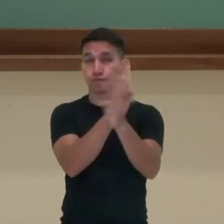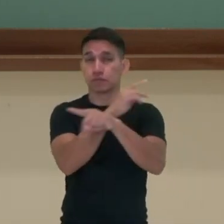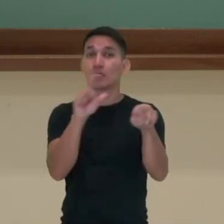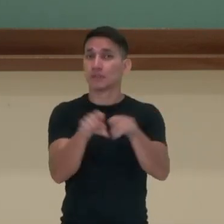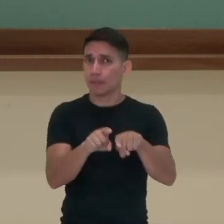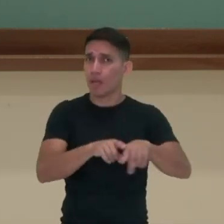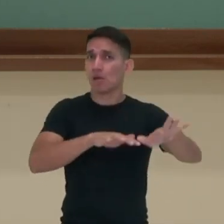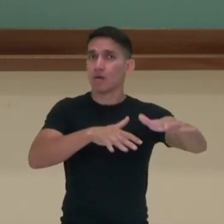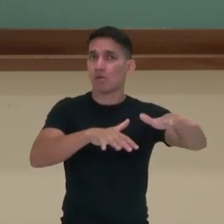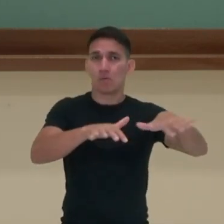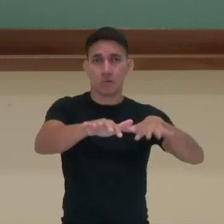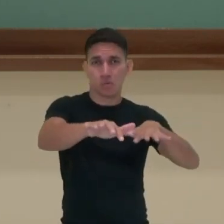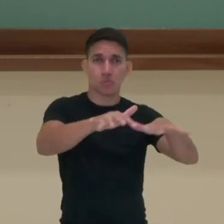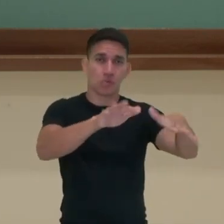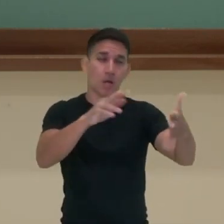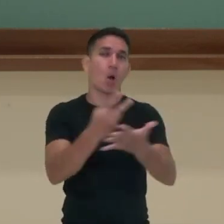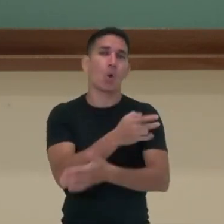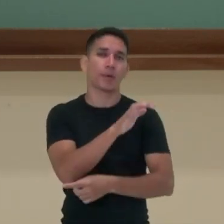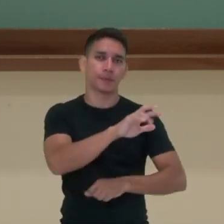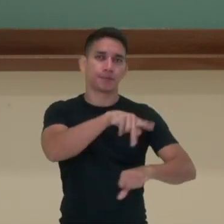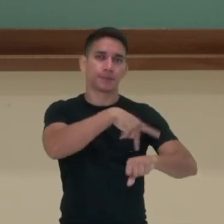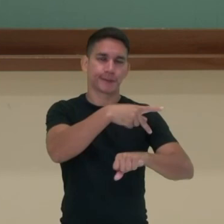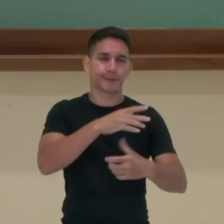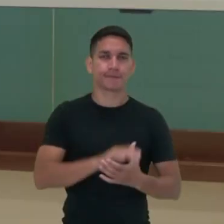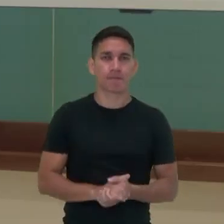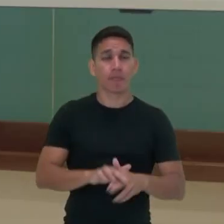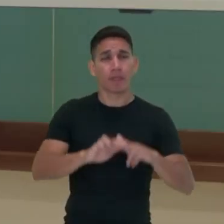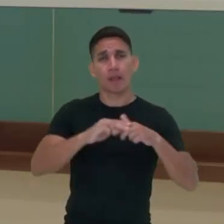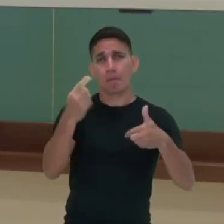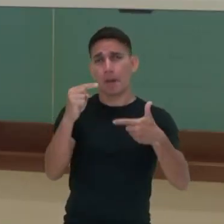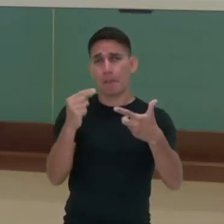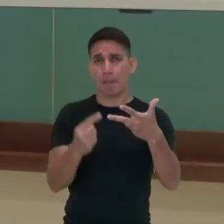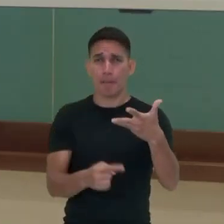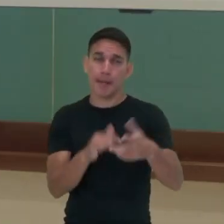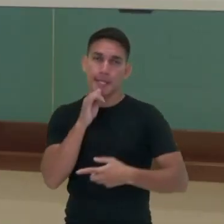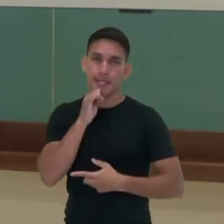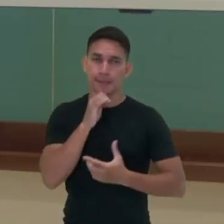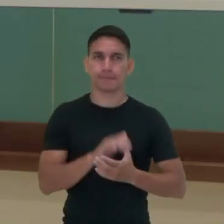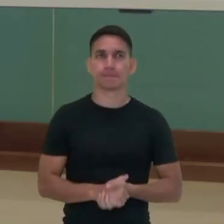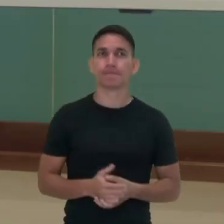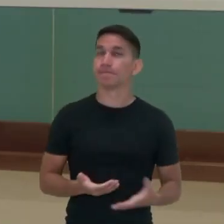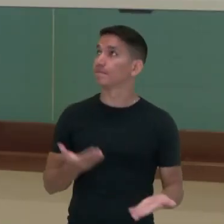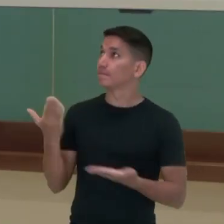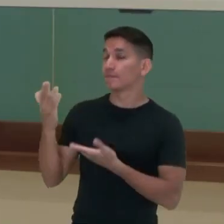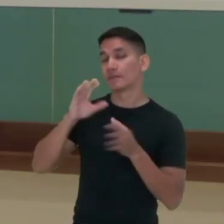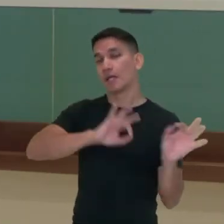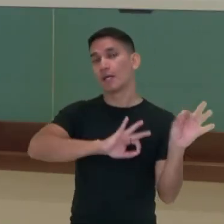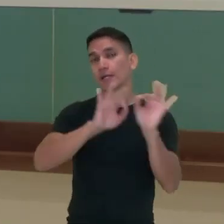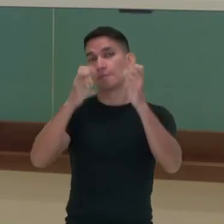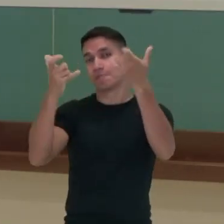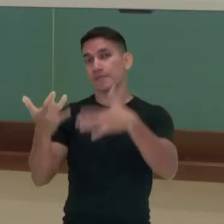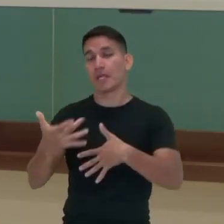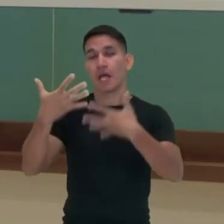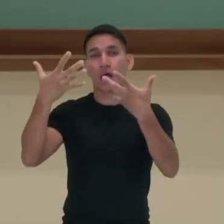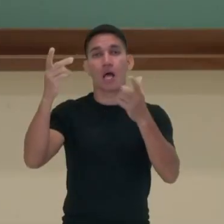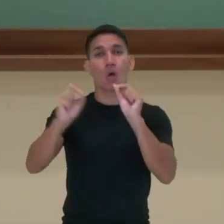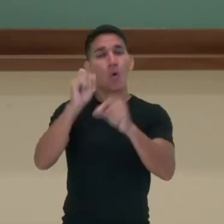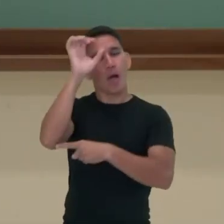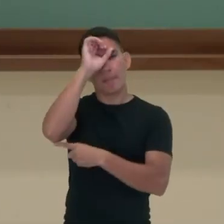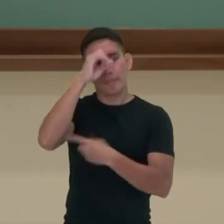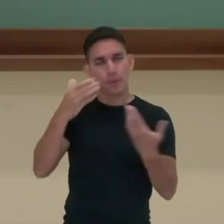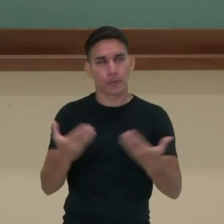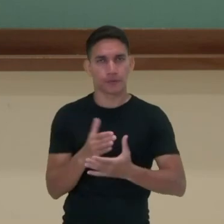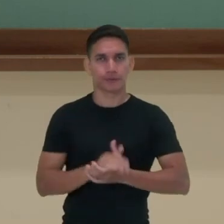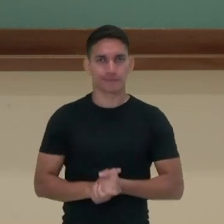mesmo terremotos naquele país, tá bom? Então, demos aí vários exemplos. Muito bem, aqui temos a retomada. O que nós falamos então? Falamos